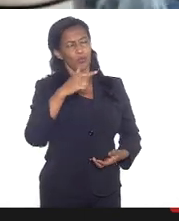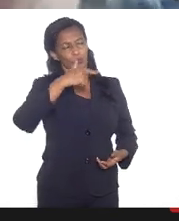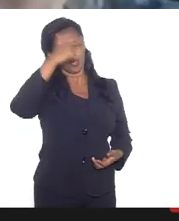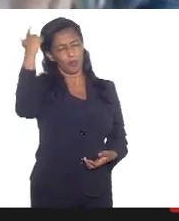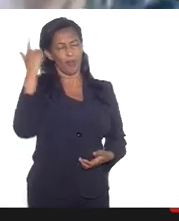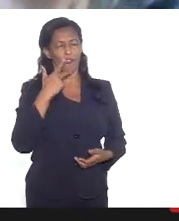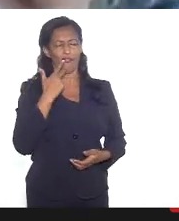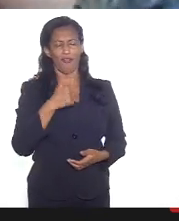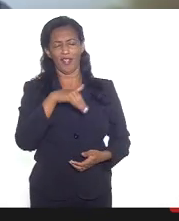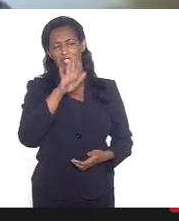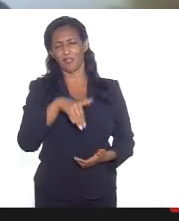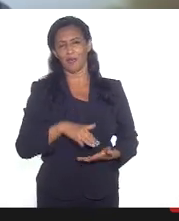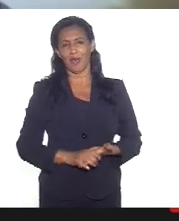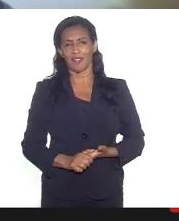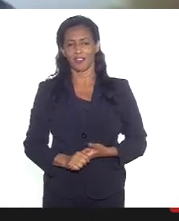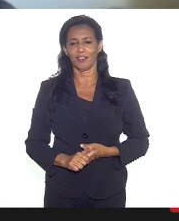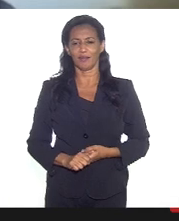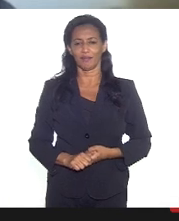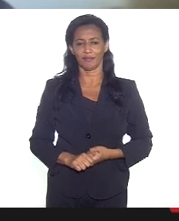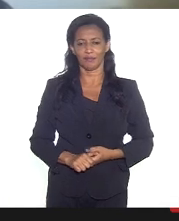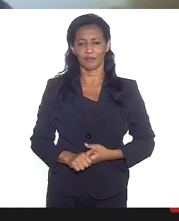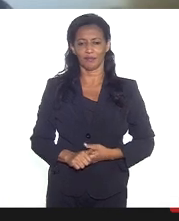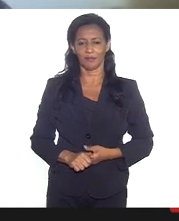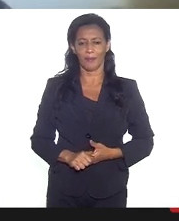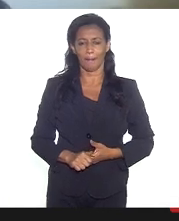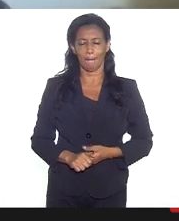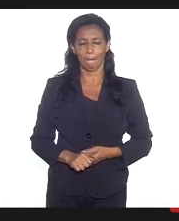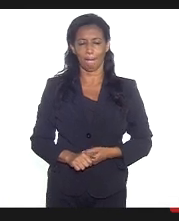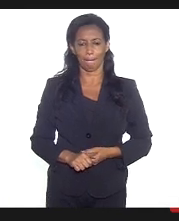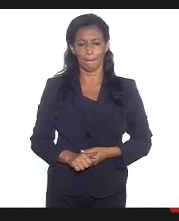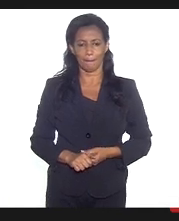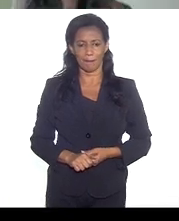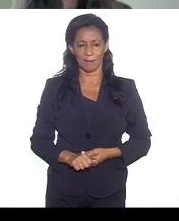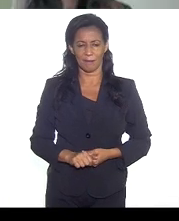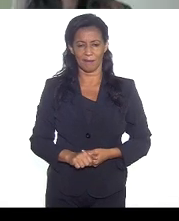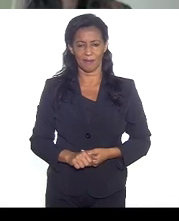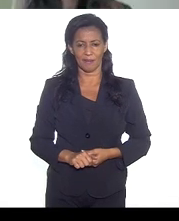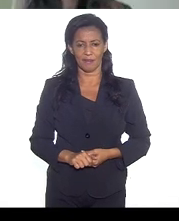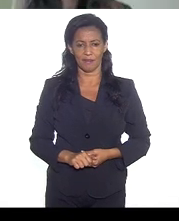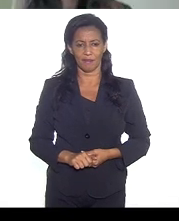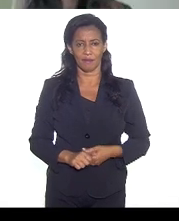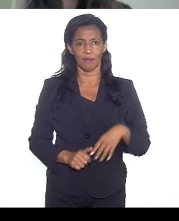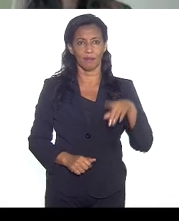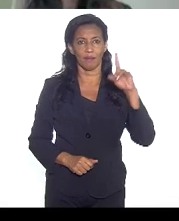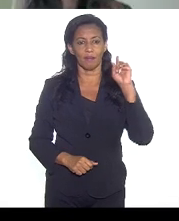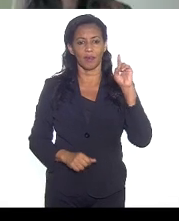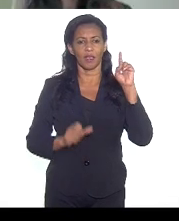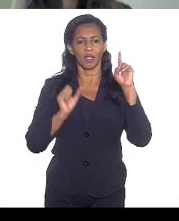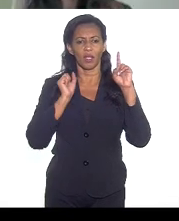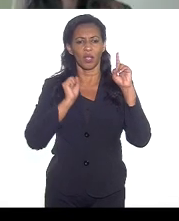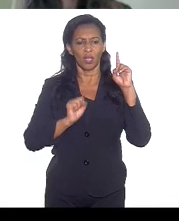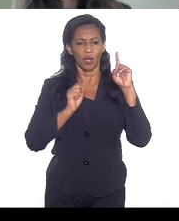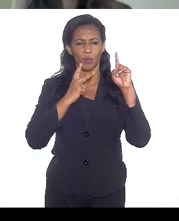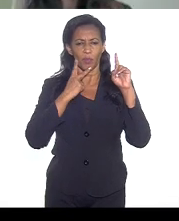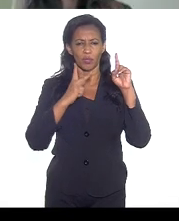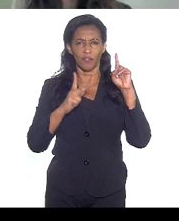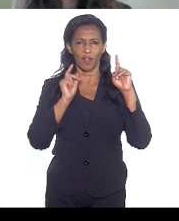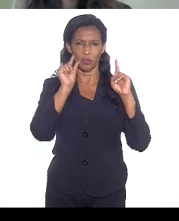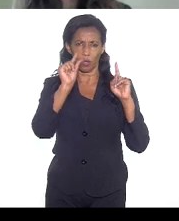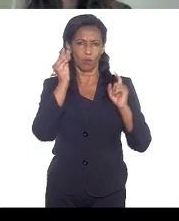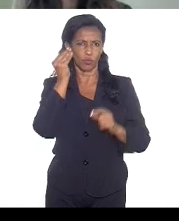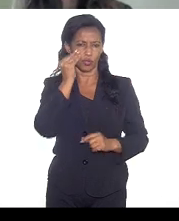demais. Obrigado, doutor Lê. Deputado Luiz Paulo, eu posso mencionar aqui uma